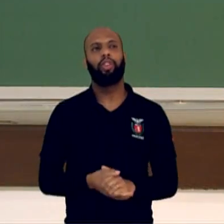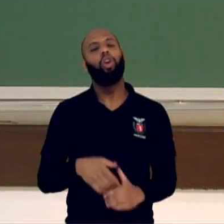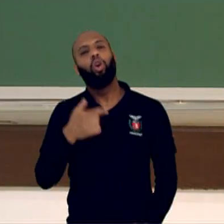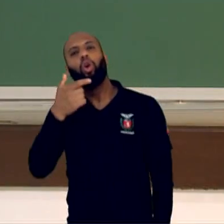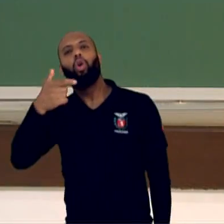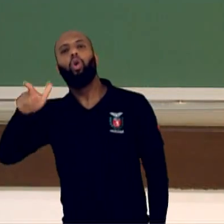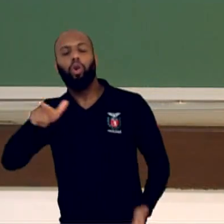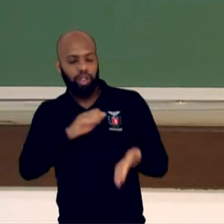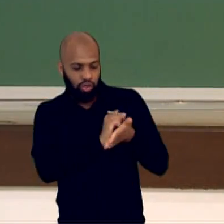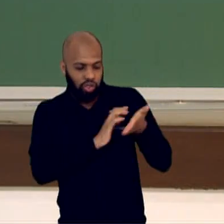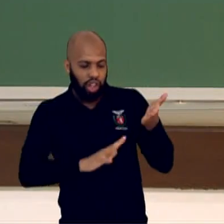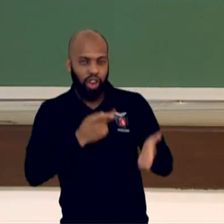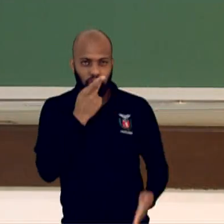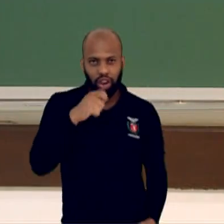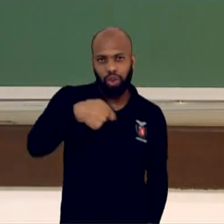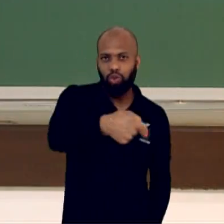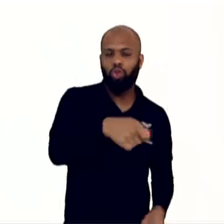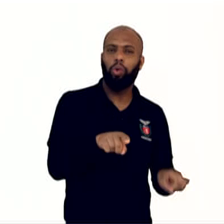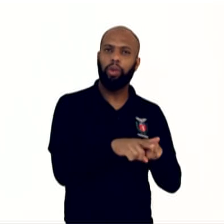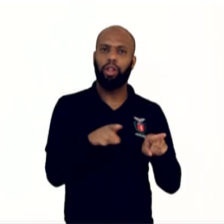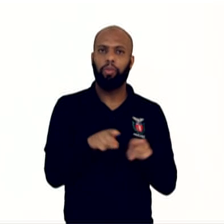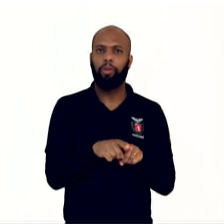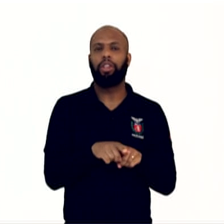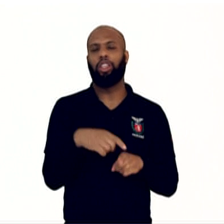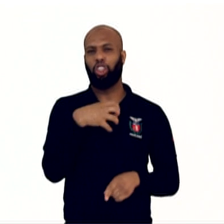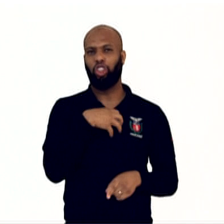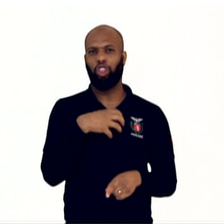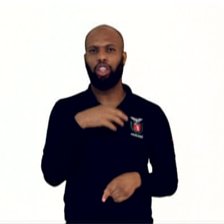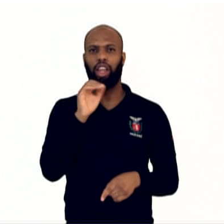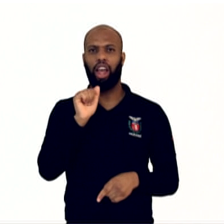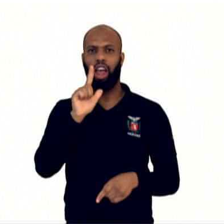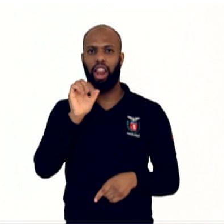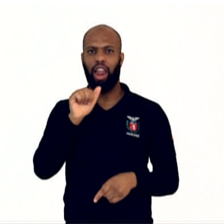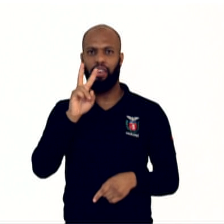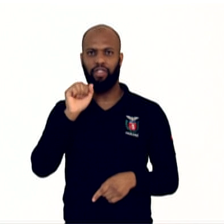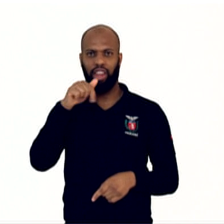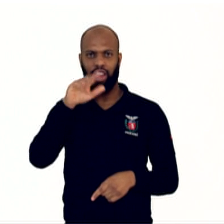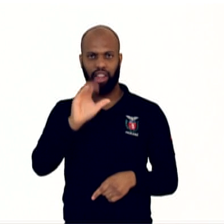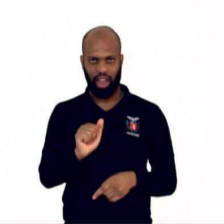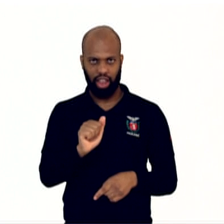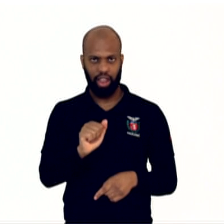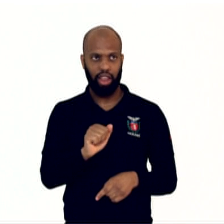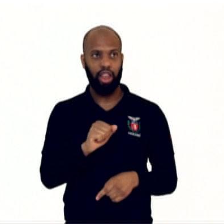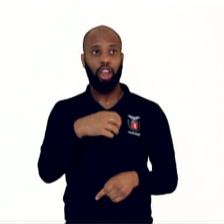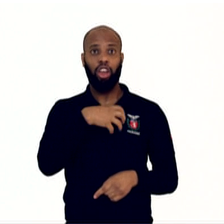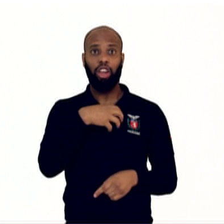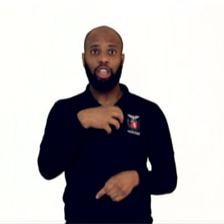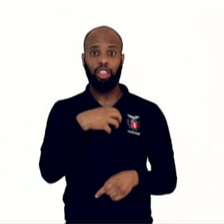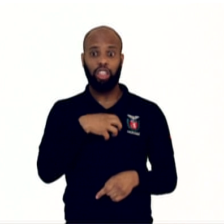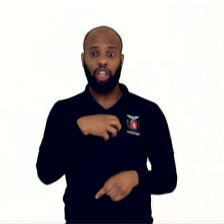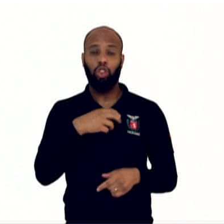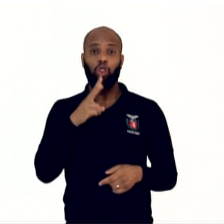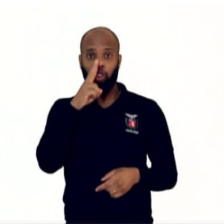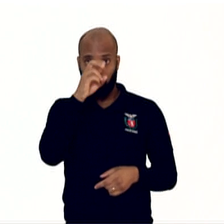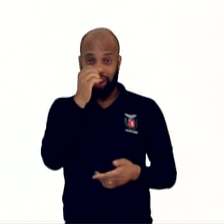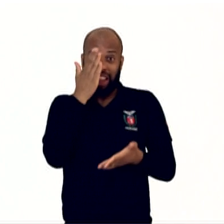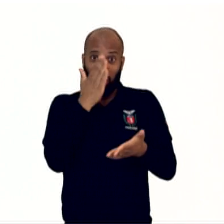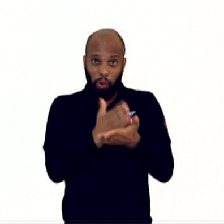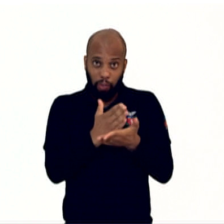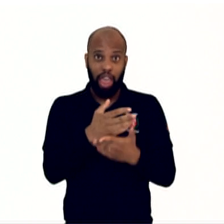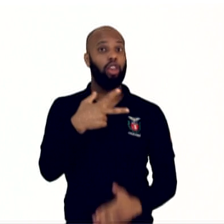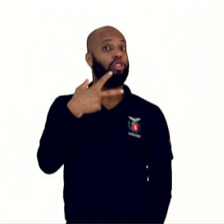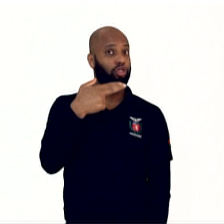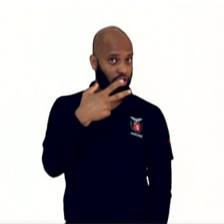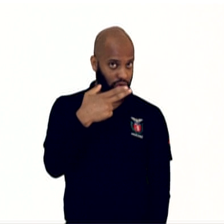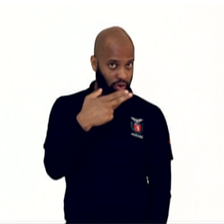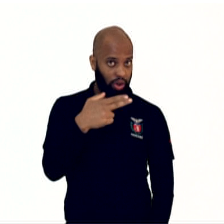Outro exercício falando ainda de alavanca. Pode-se citar como um exemplo de alavanca interpotente. Letra A,